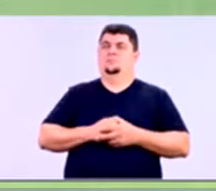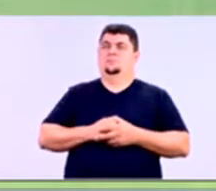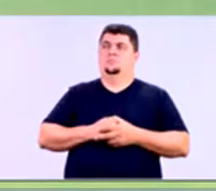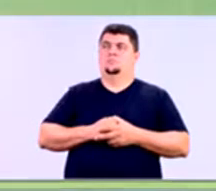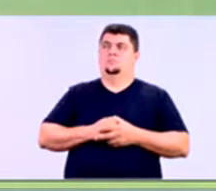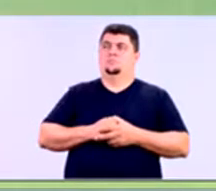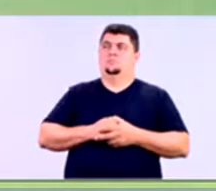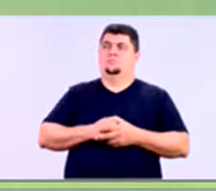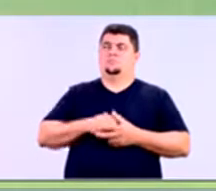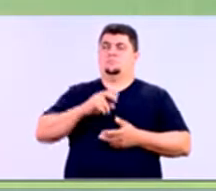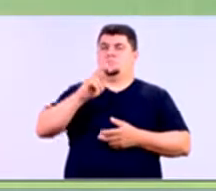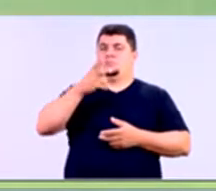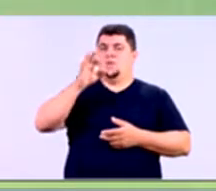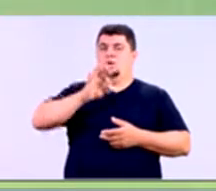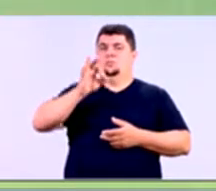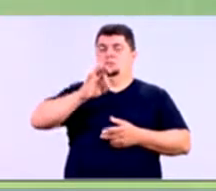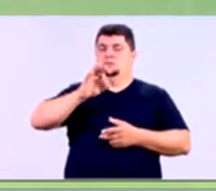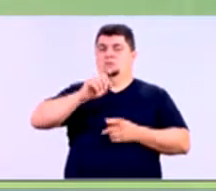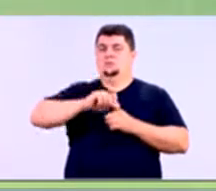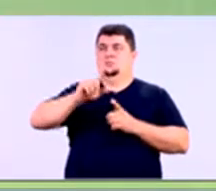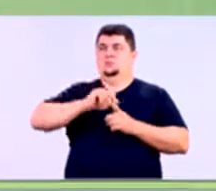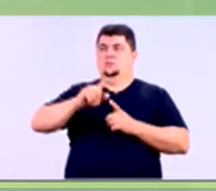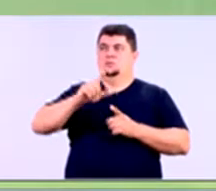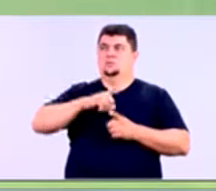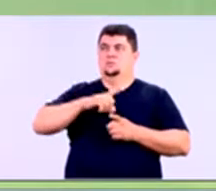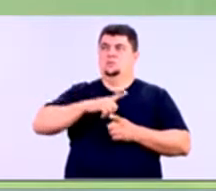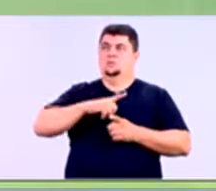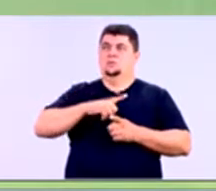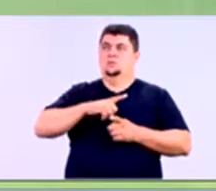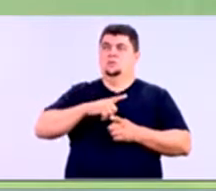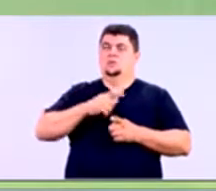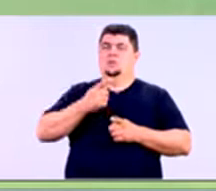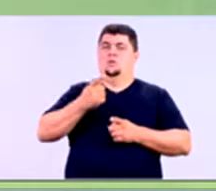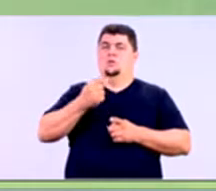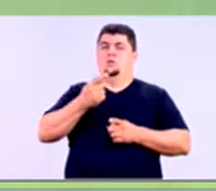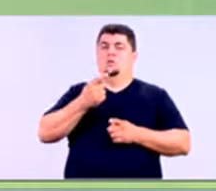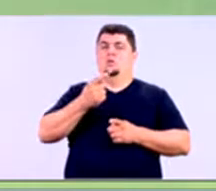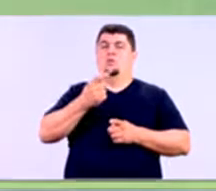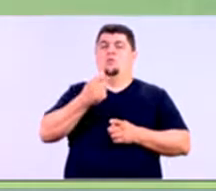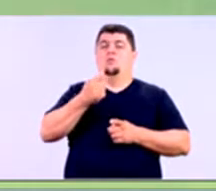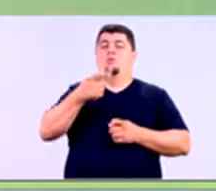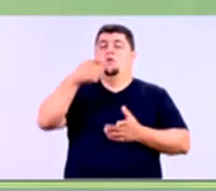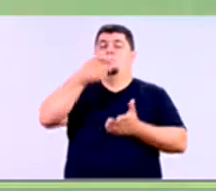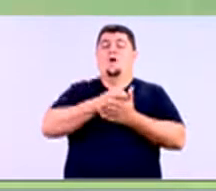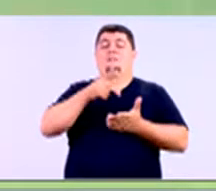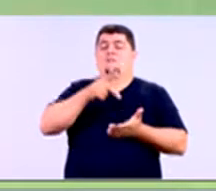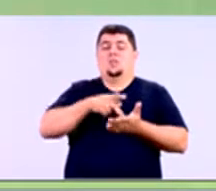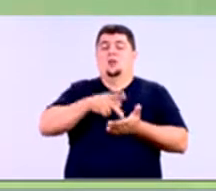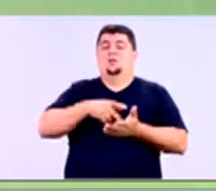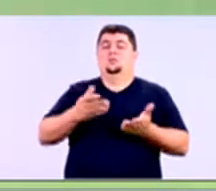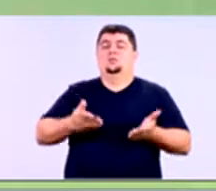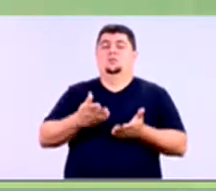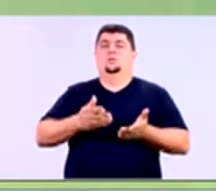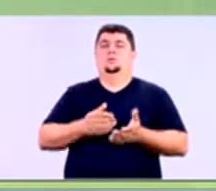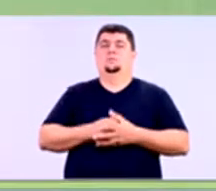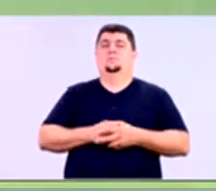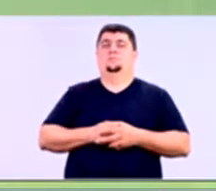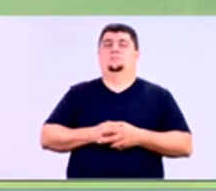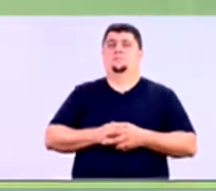de 2% ao mês. E ele pergunta qual que é o valor líquido, ou seja, quanto que eu vou